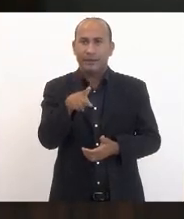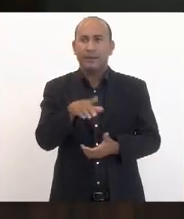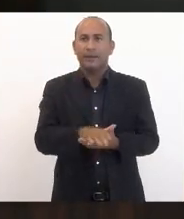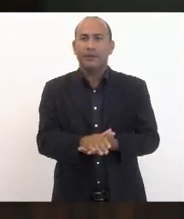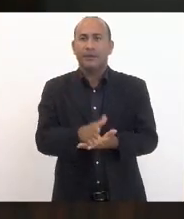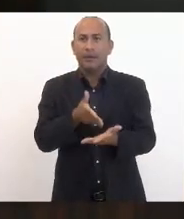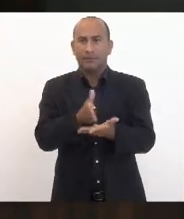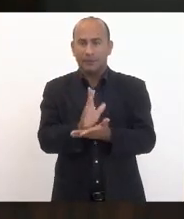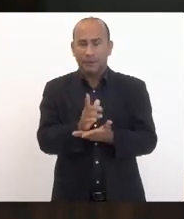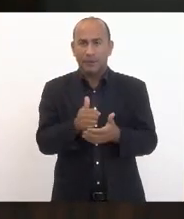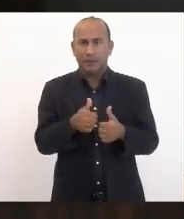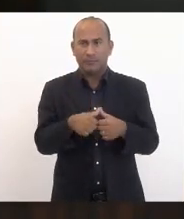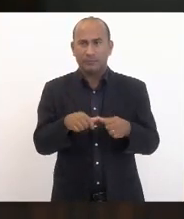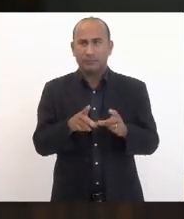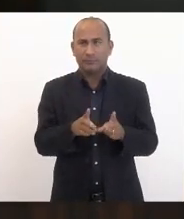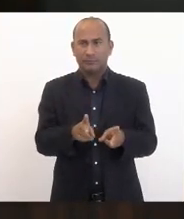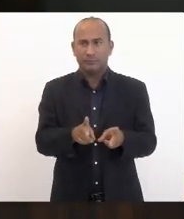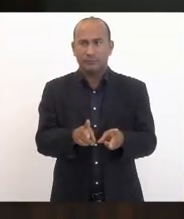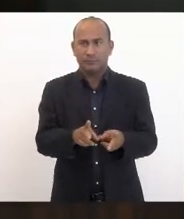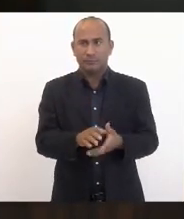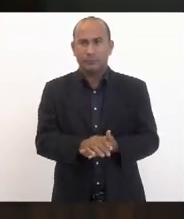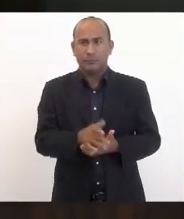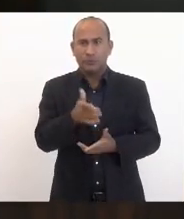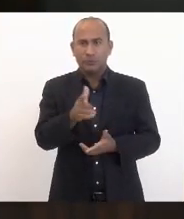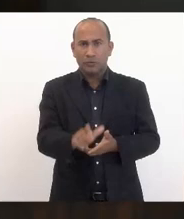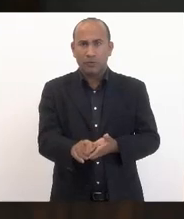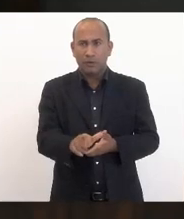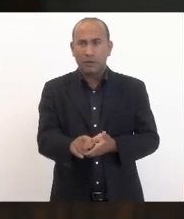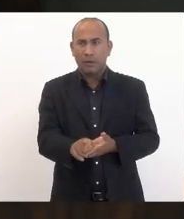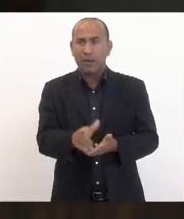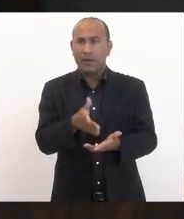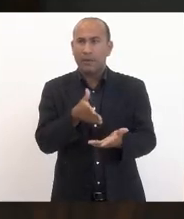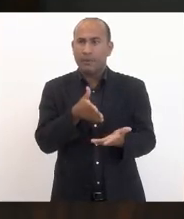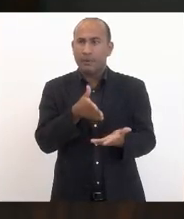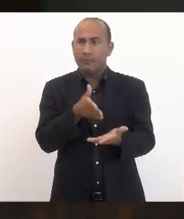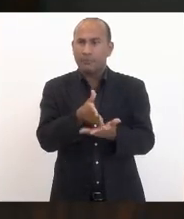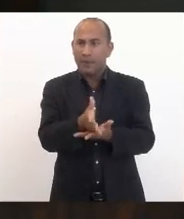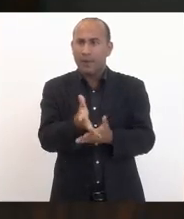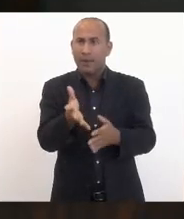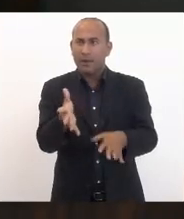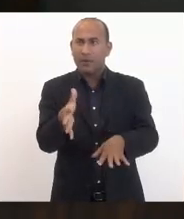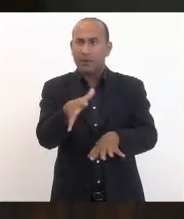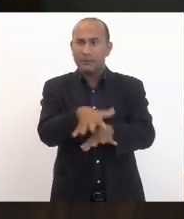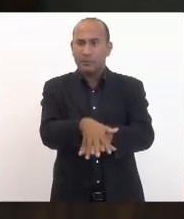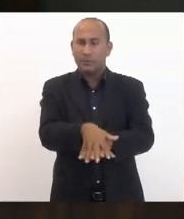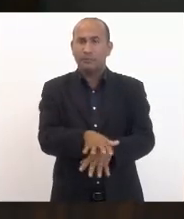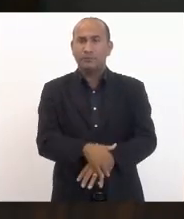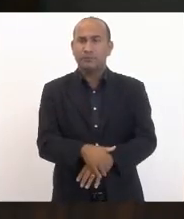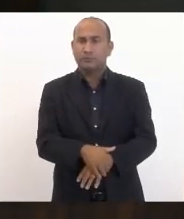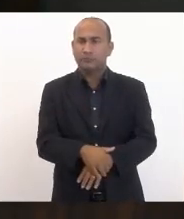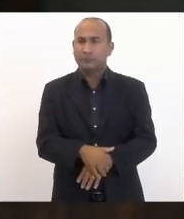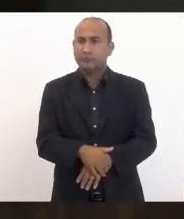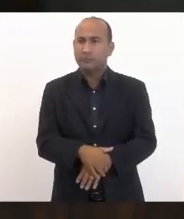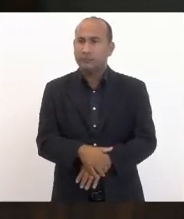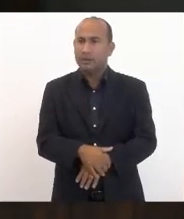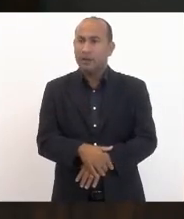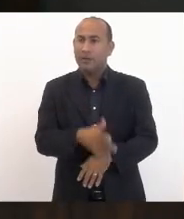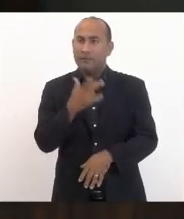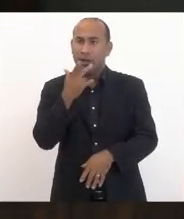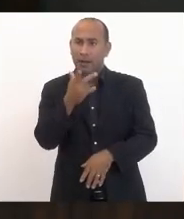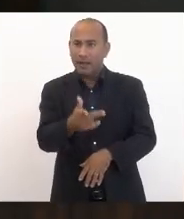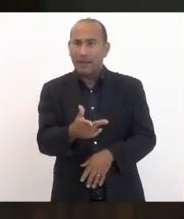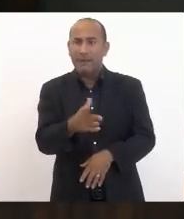estão aprovados. De novo, aprovar inclusão. Tem mais um? Não significa